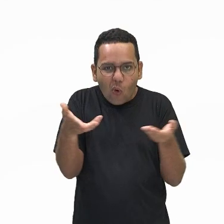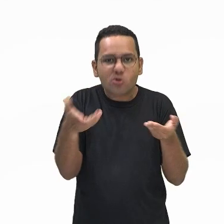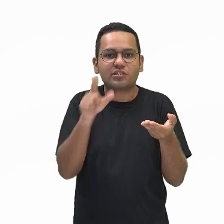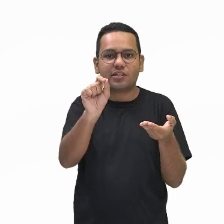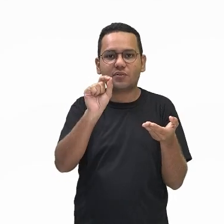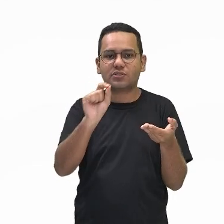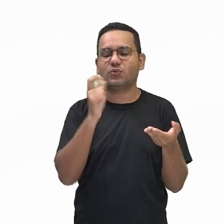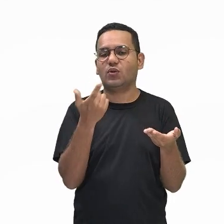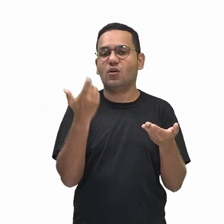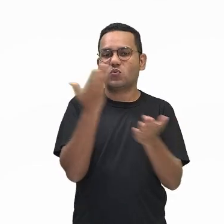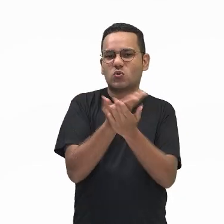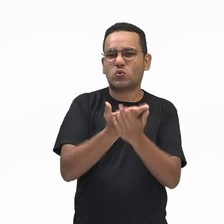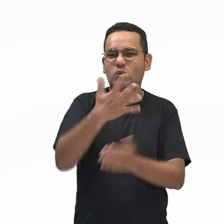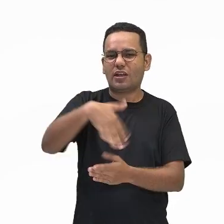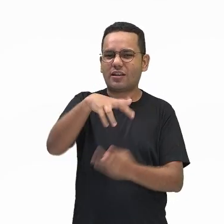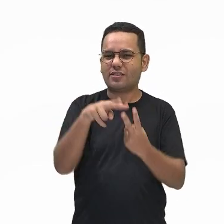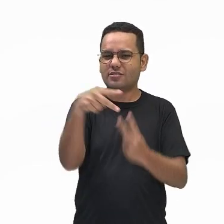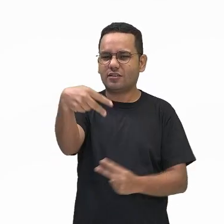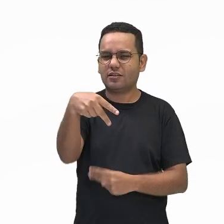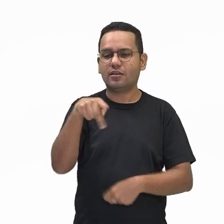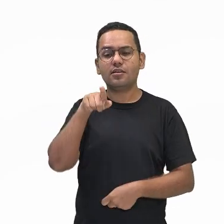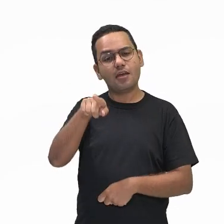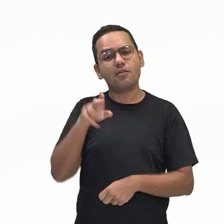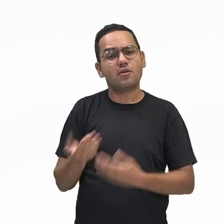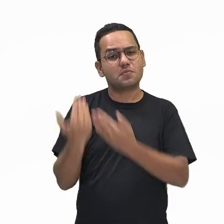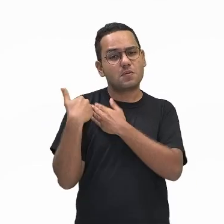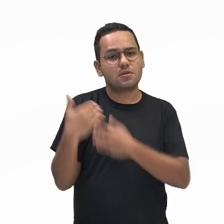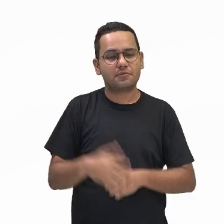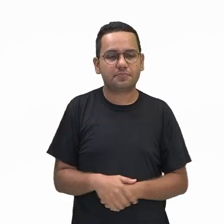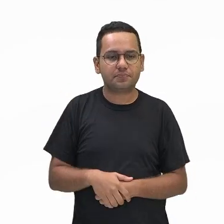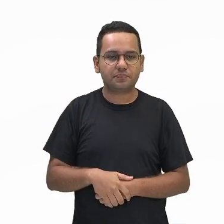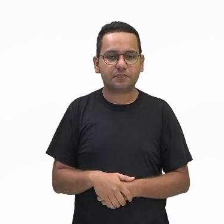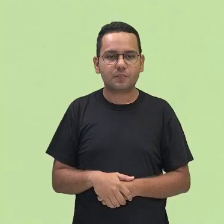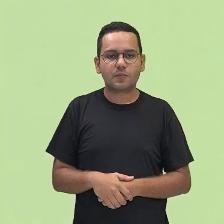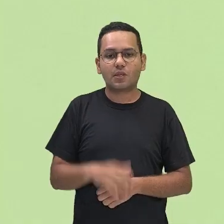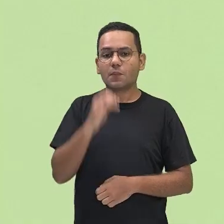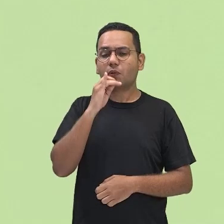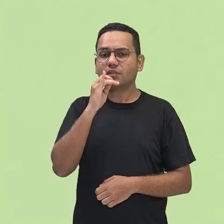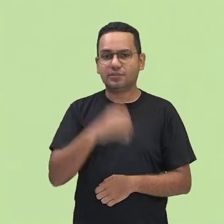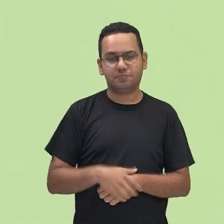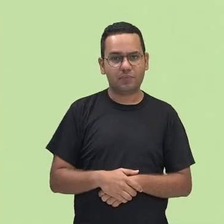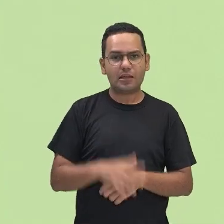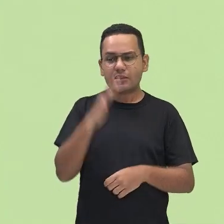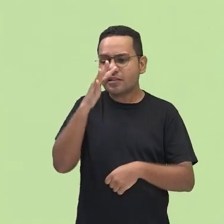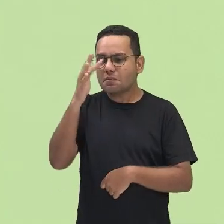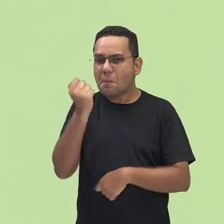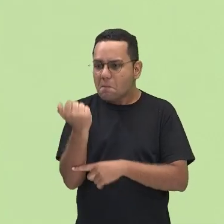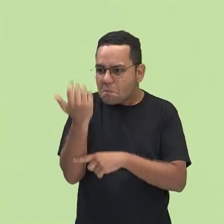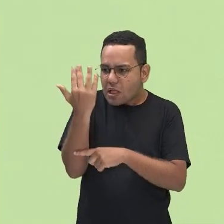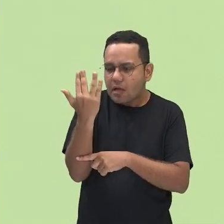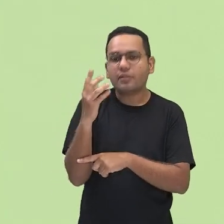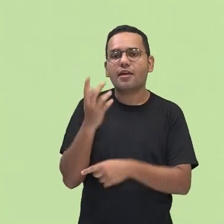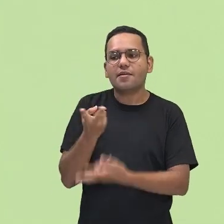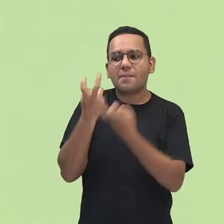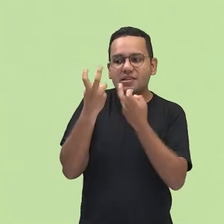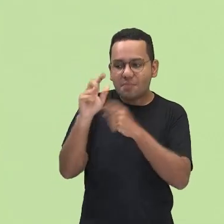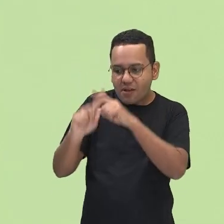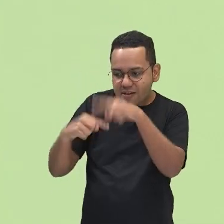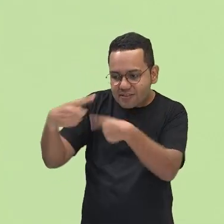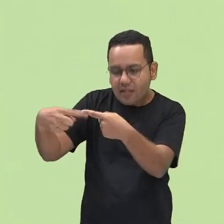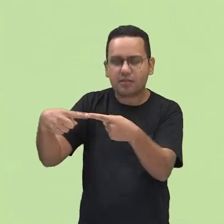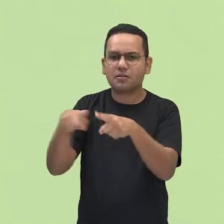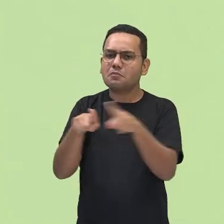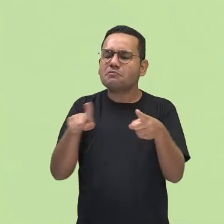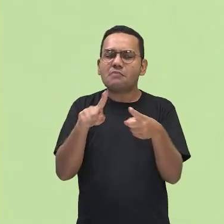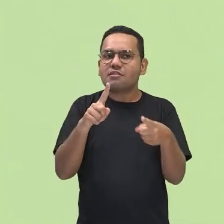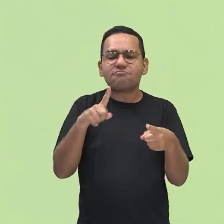da genética. E o que ele estudou? Ele estudou aí a hereditariedade em plantas. Como ele não poderia estudar em humanos, ele procurou aí as plantas,